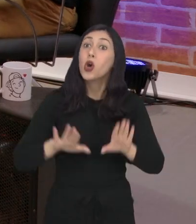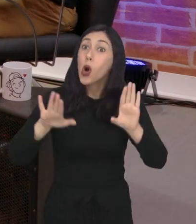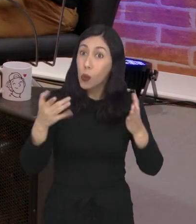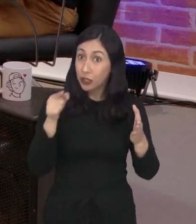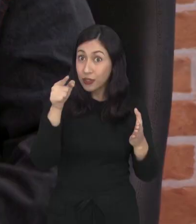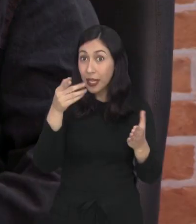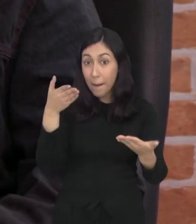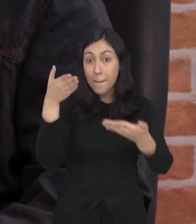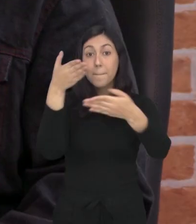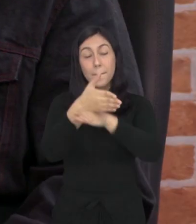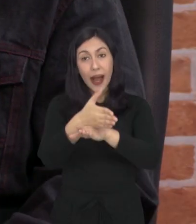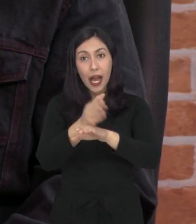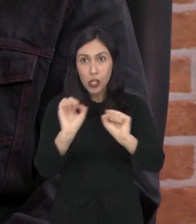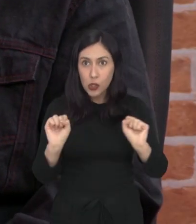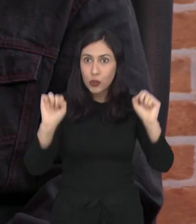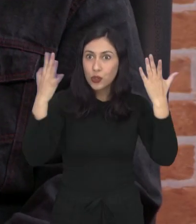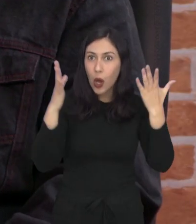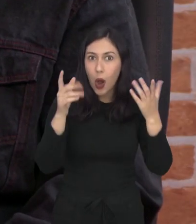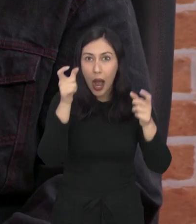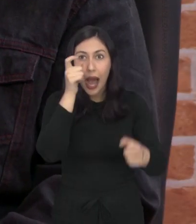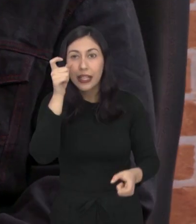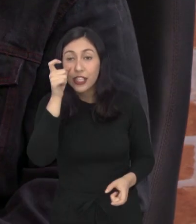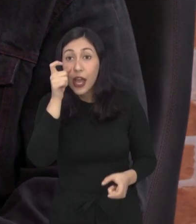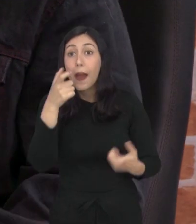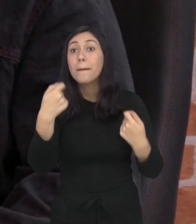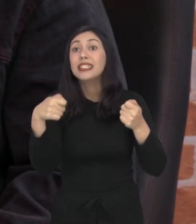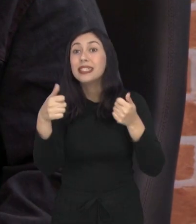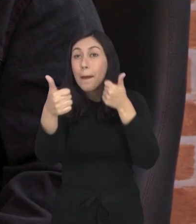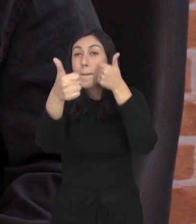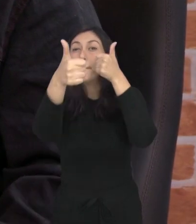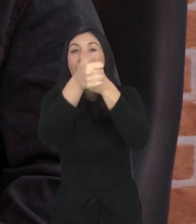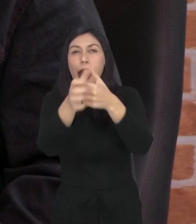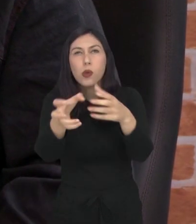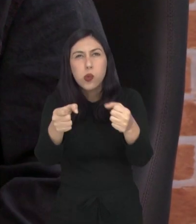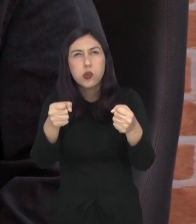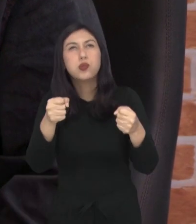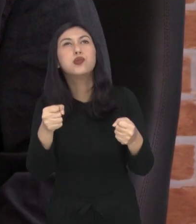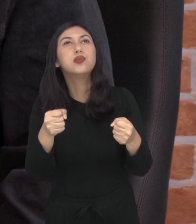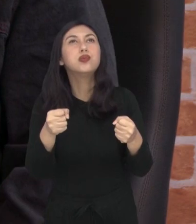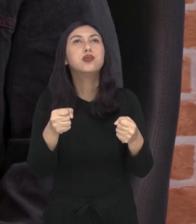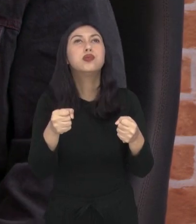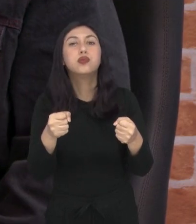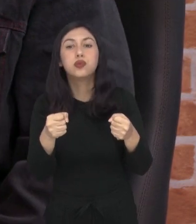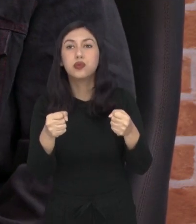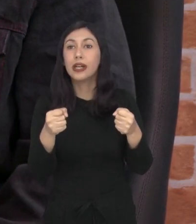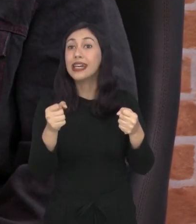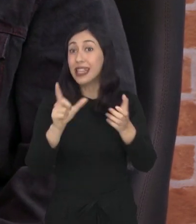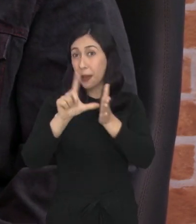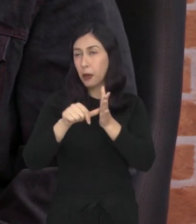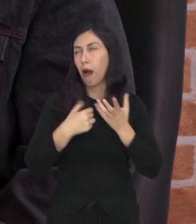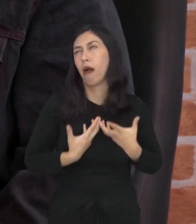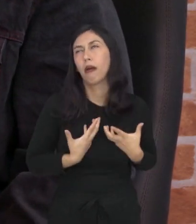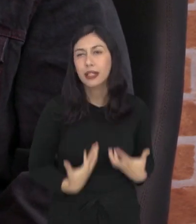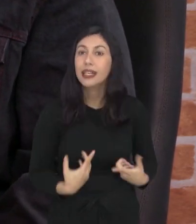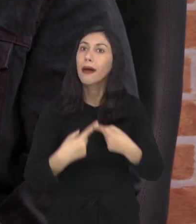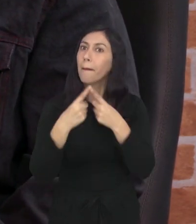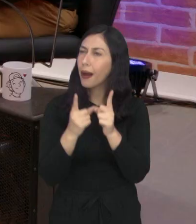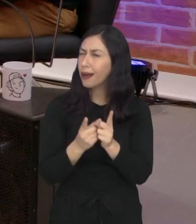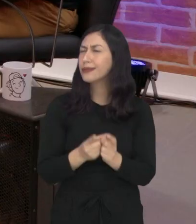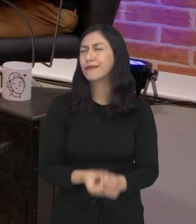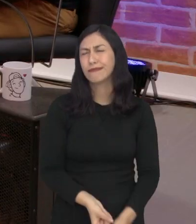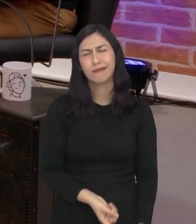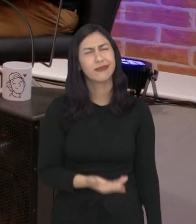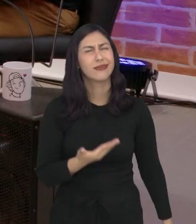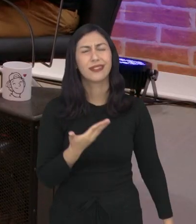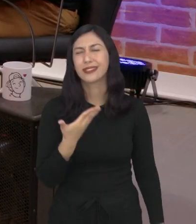show, tentem ficar na grade, é a melhor experiência que vocês vão ter. Vamos ficar lá. Depois vocês vão ficar quebrados, mortos. Mas vale a pena, mas né, vale mano? A